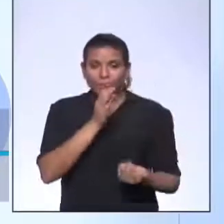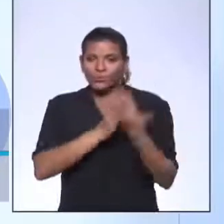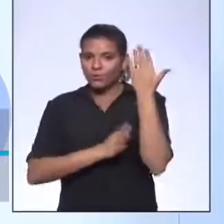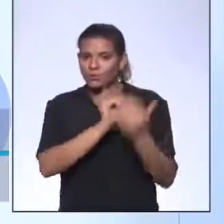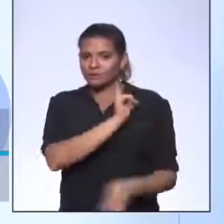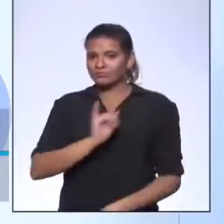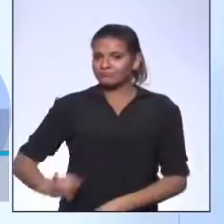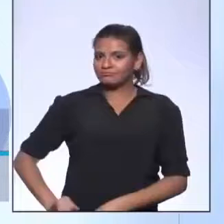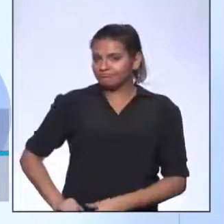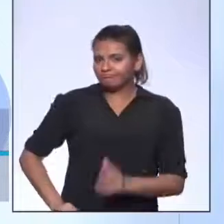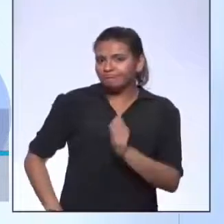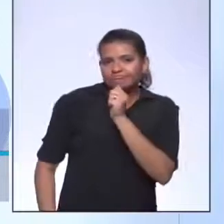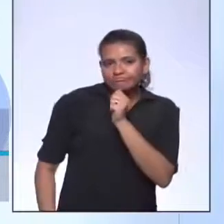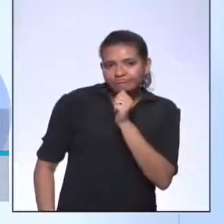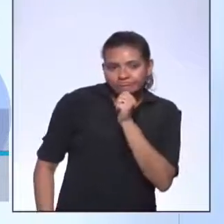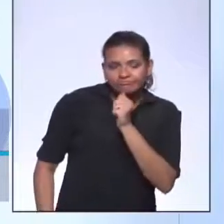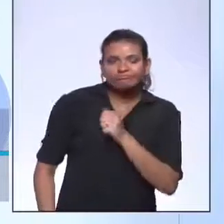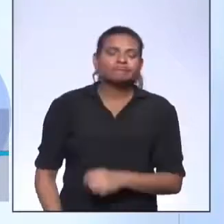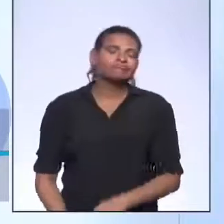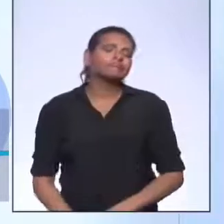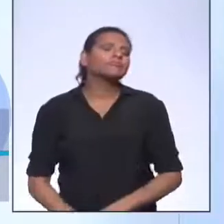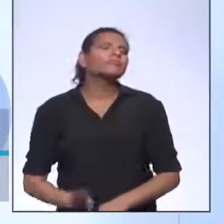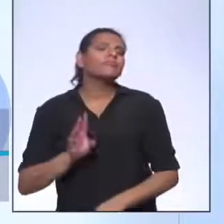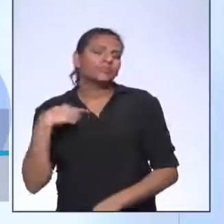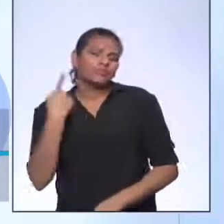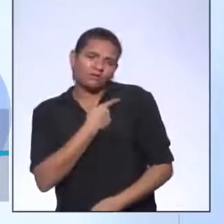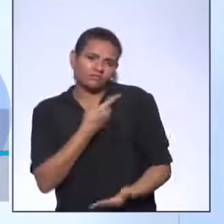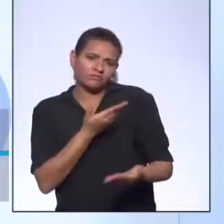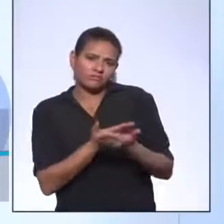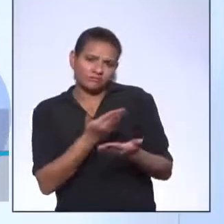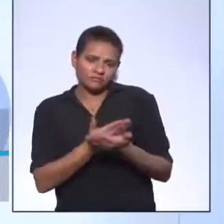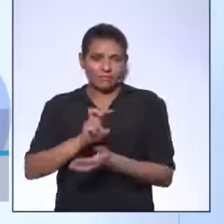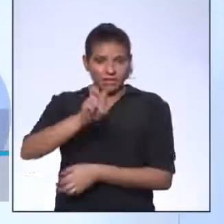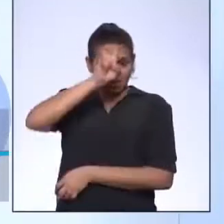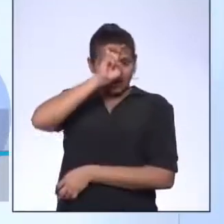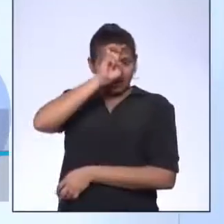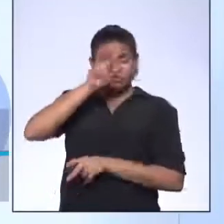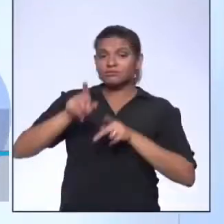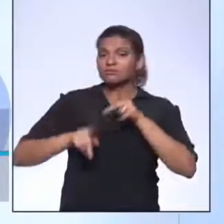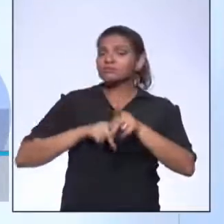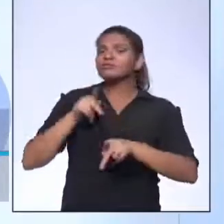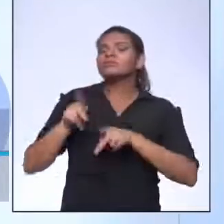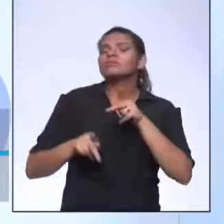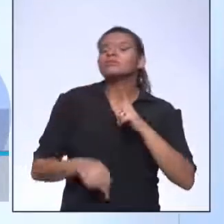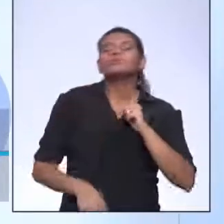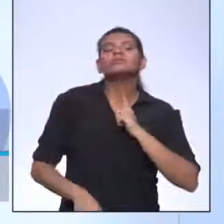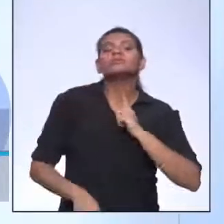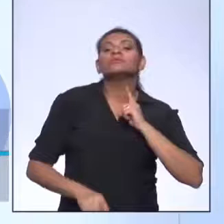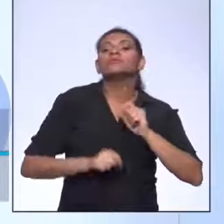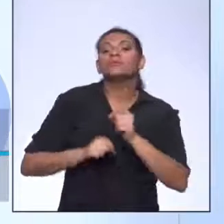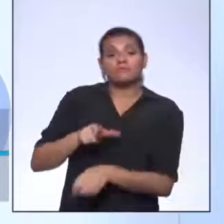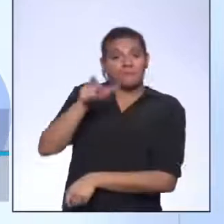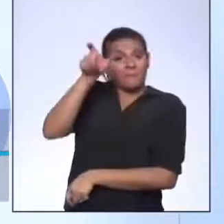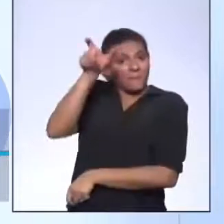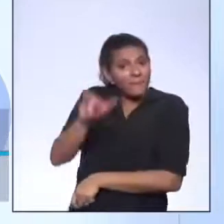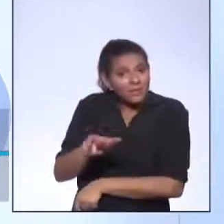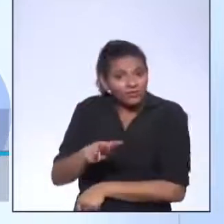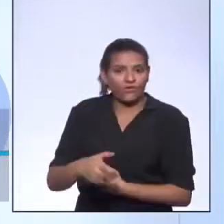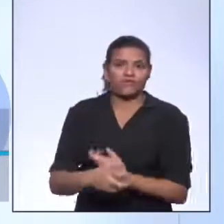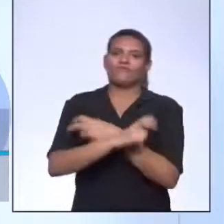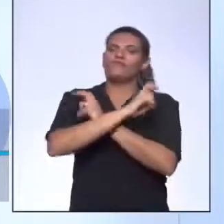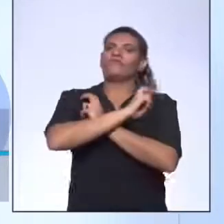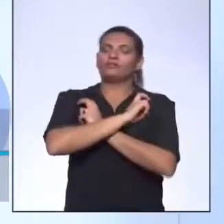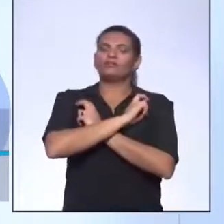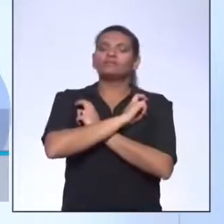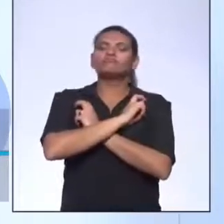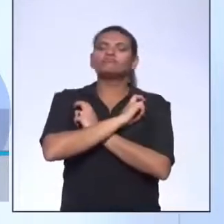ainda um pouco mais os povos do Egito, mas, por exemplo, no Egito, nós tínhamos um faraó que mandava em todo o